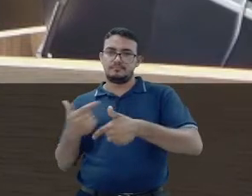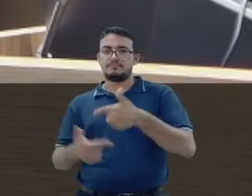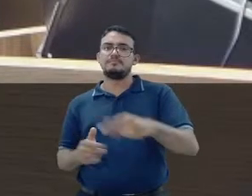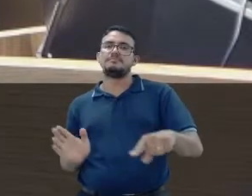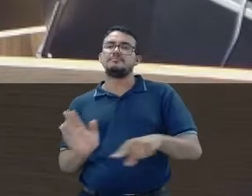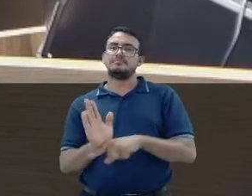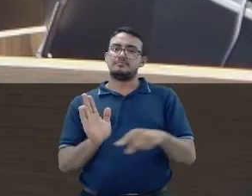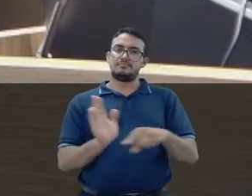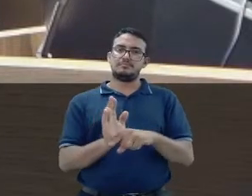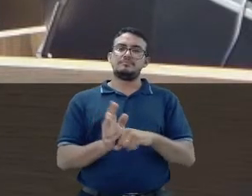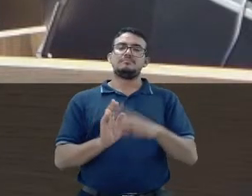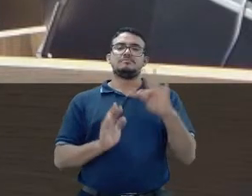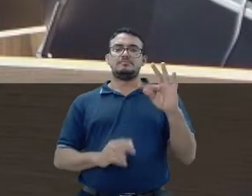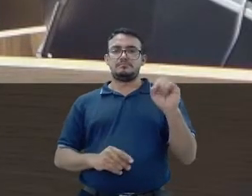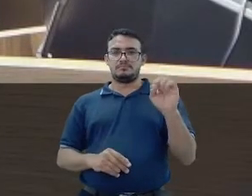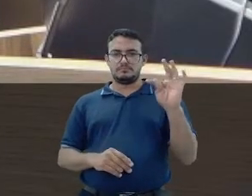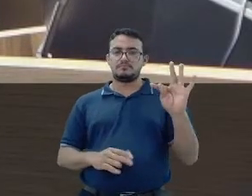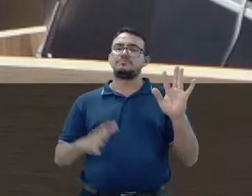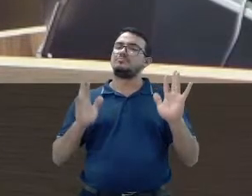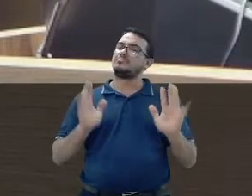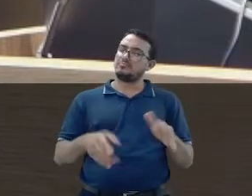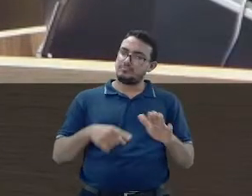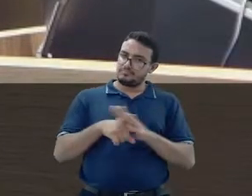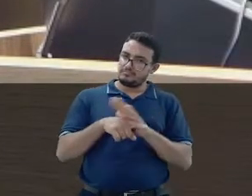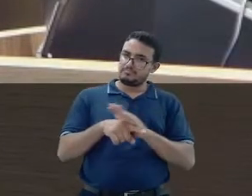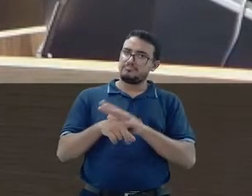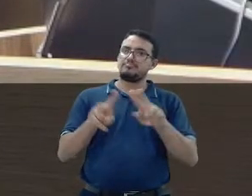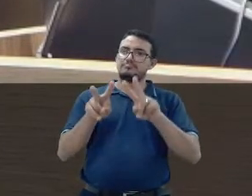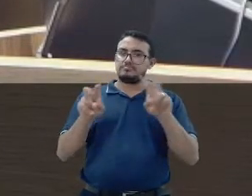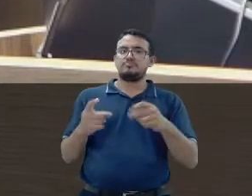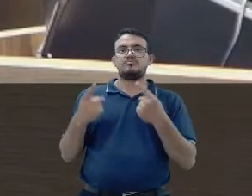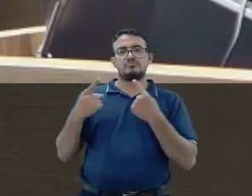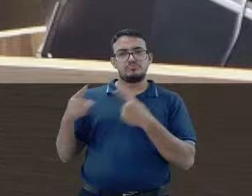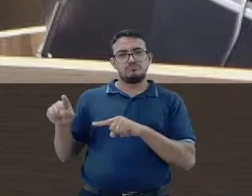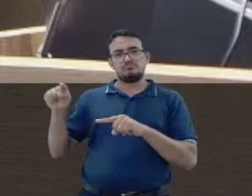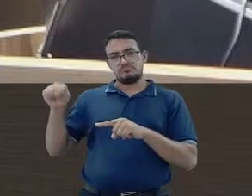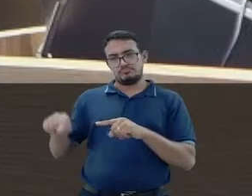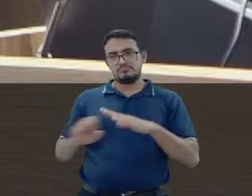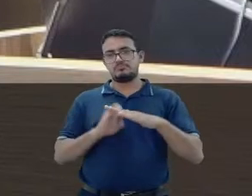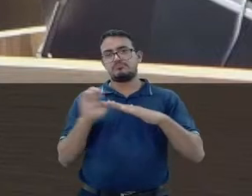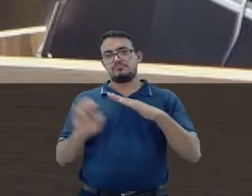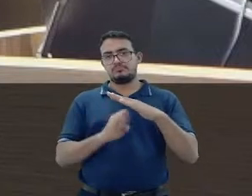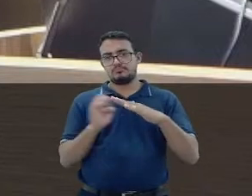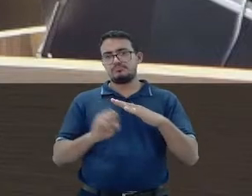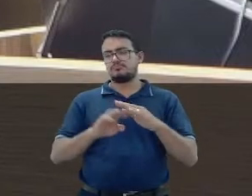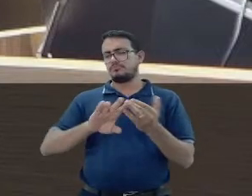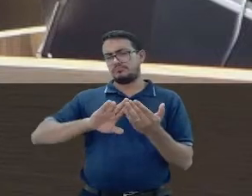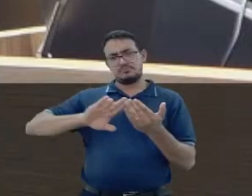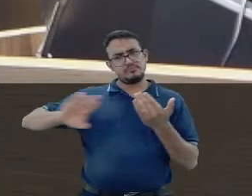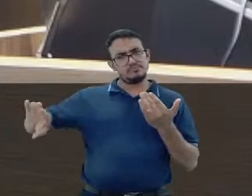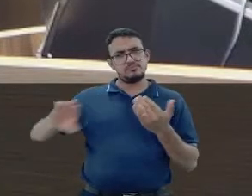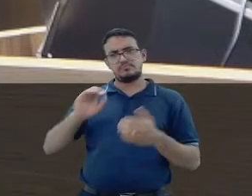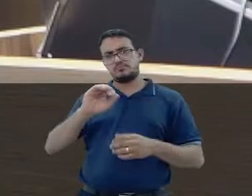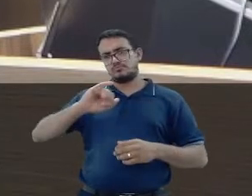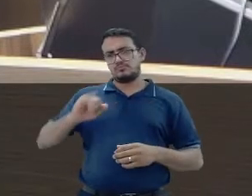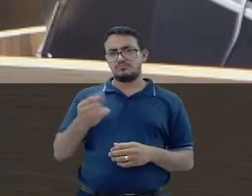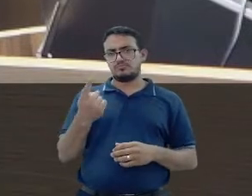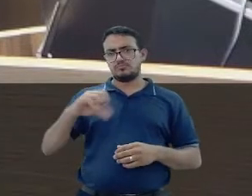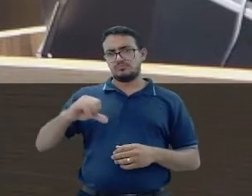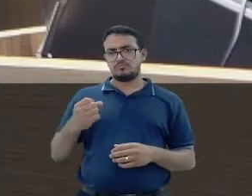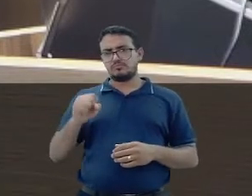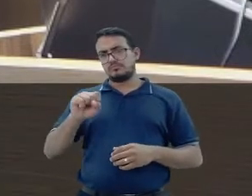enfrentou o tema em caso semelhante e contra a mesma empresa, em que afastou a aplicação da OJ191 da SBDI1 do